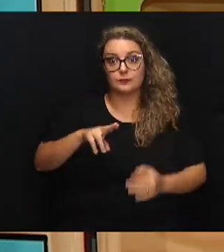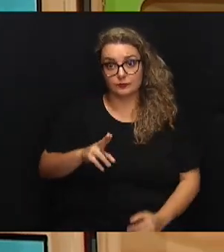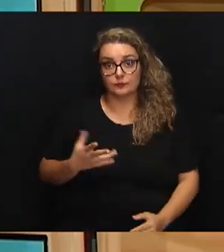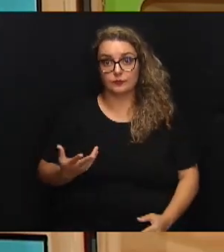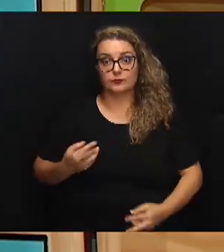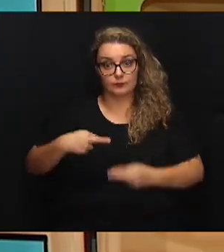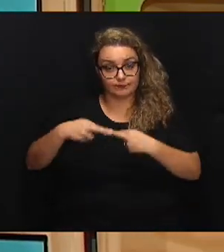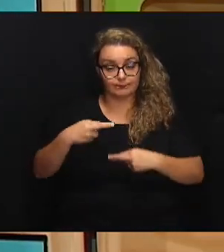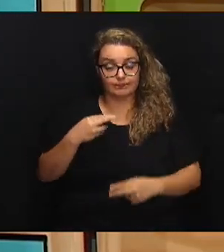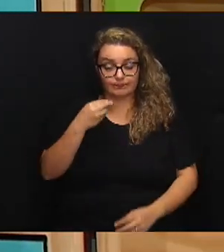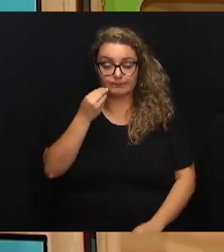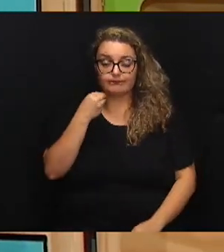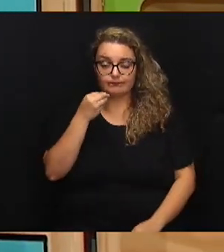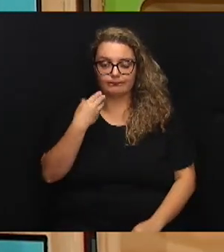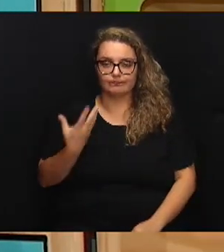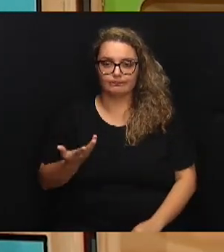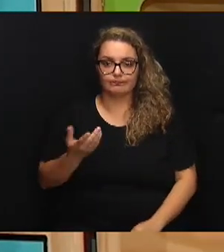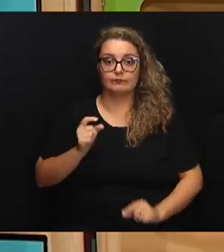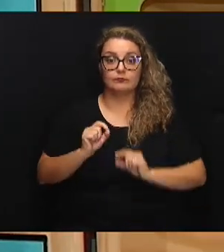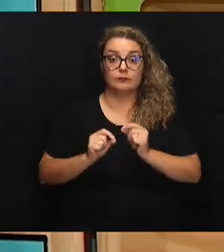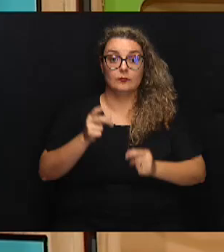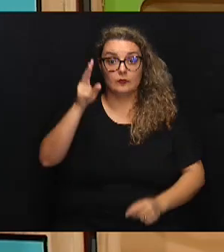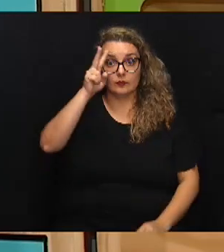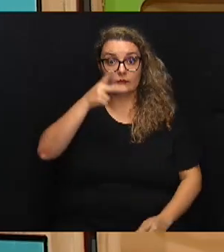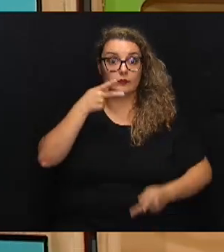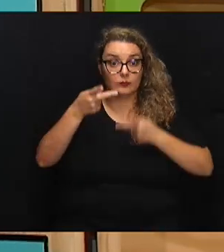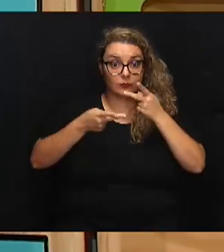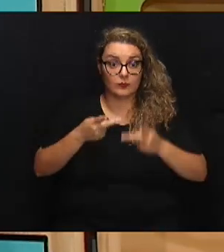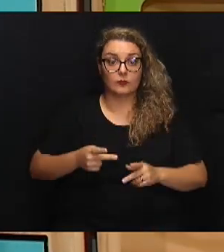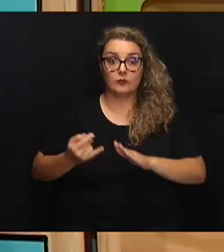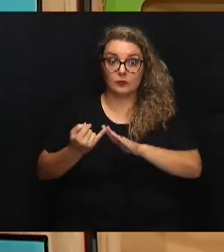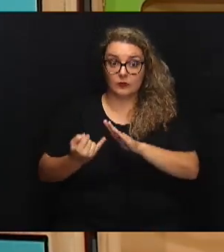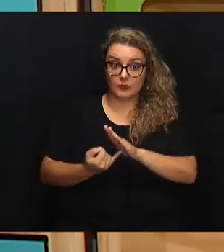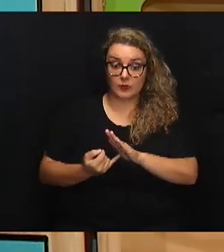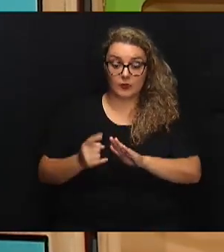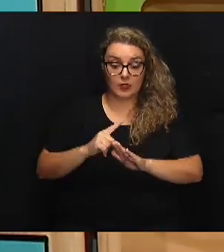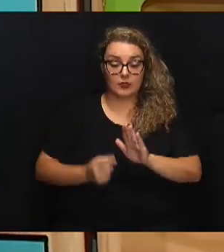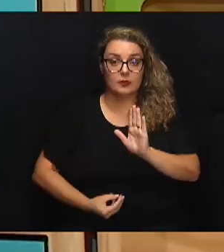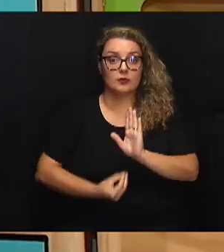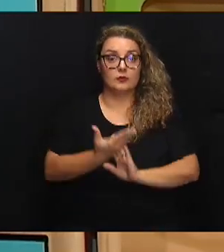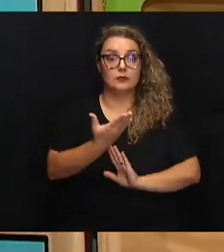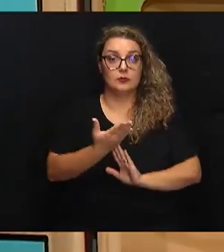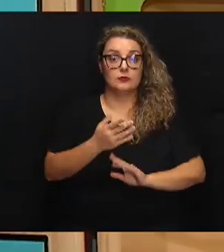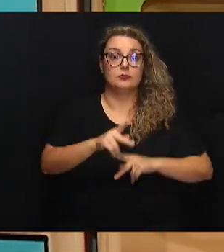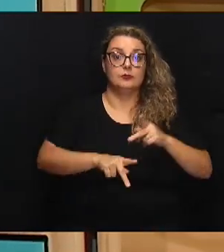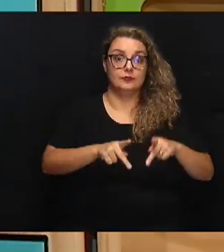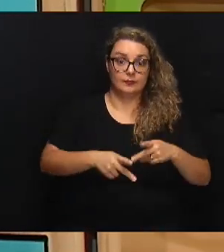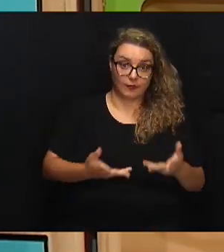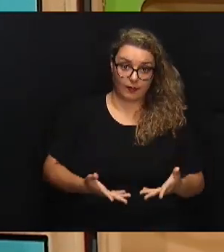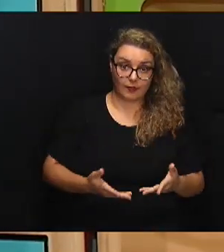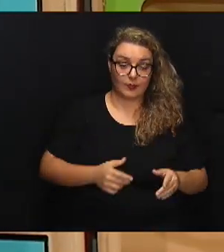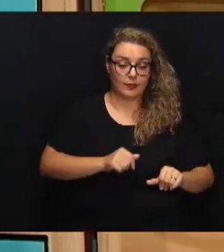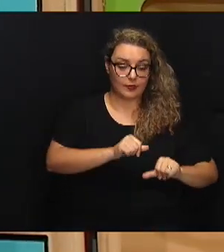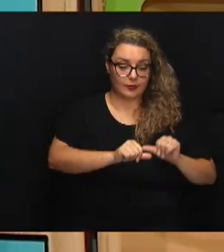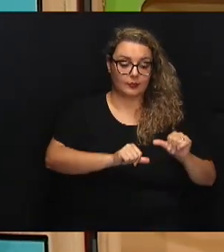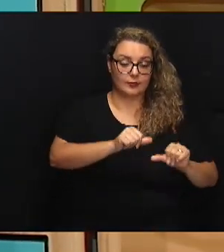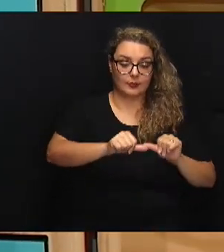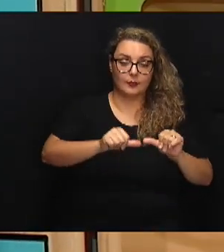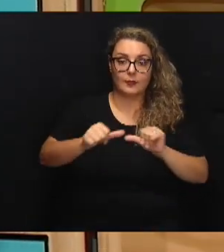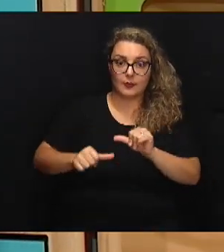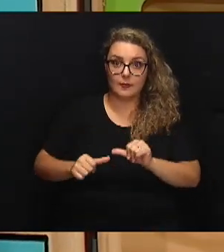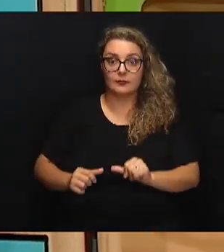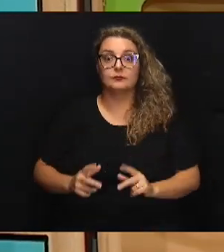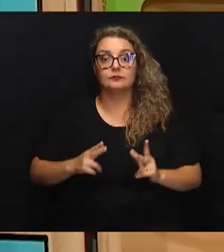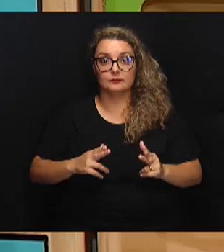vínculo fragilizado. Quem vai contar a história da entidade que não nasceu com esse público, foi se transformando à medida